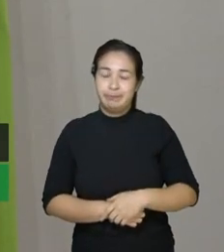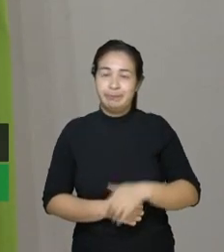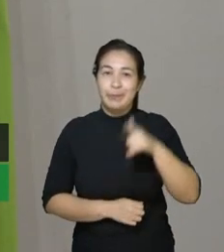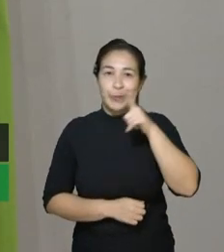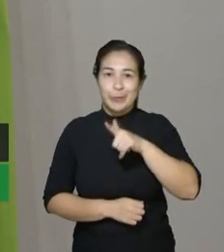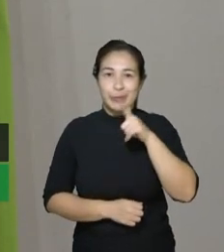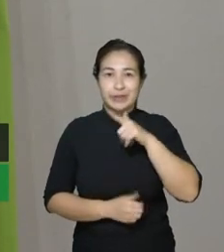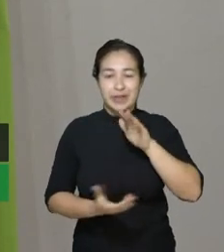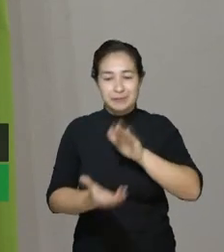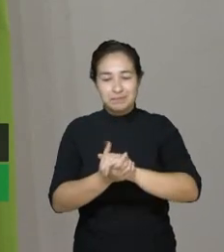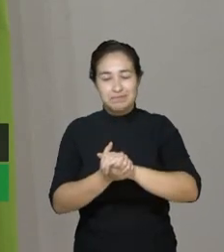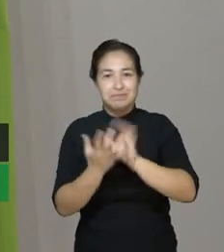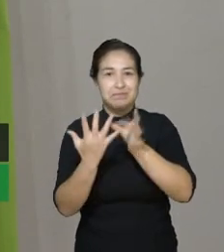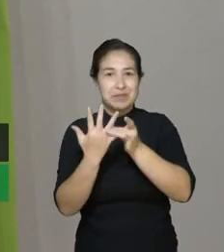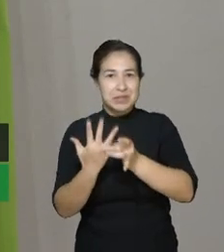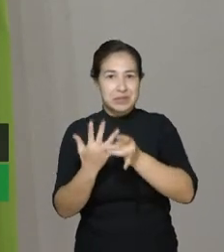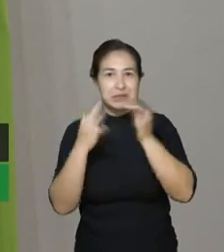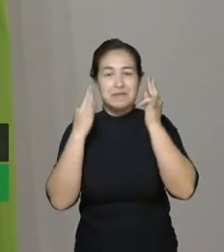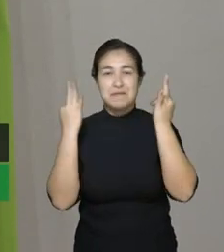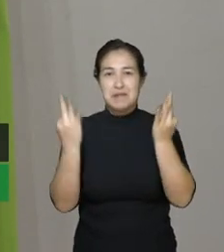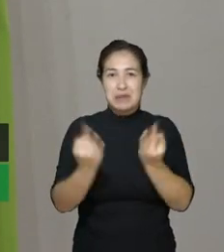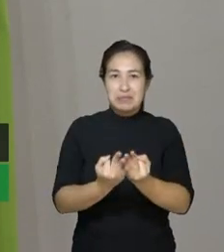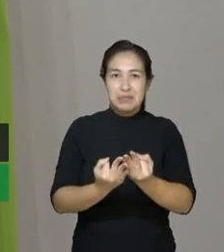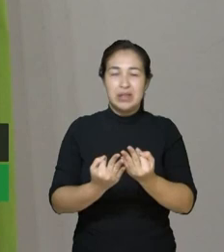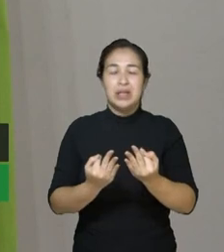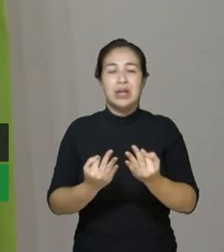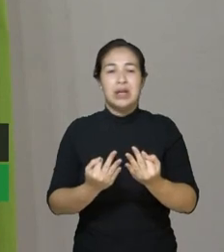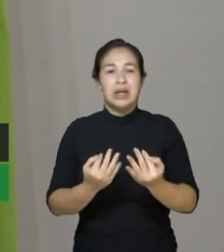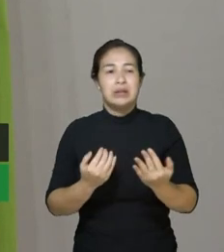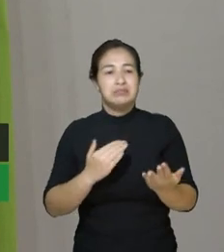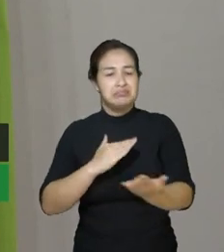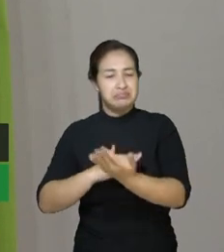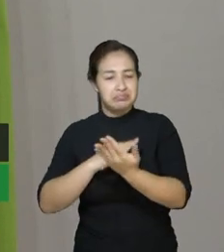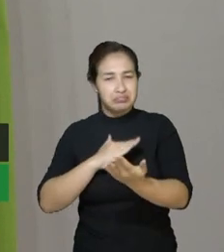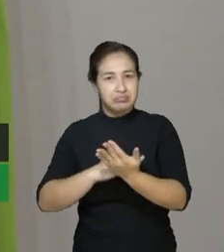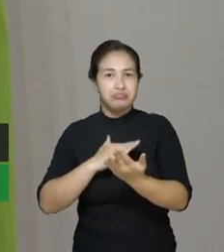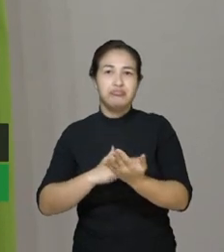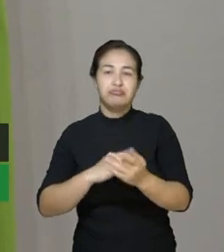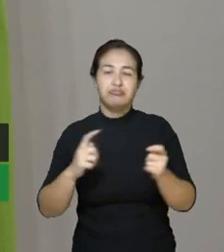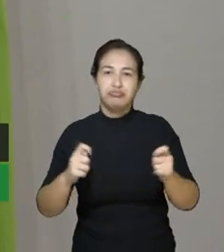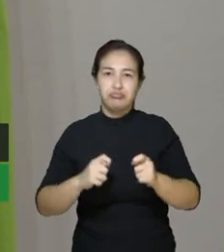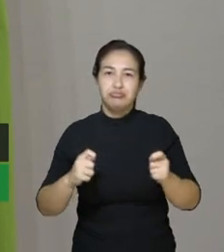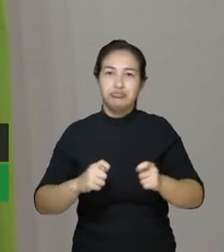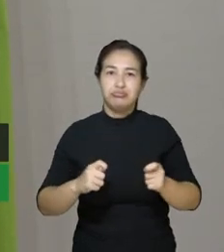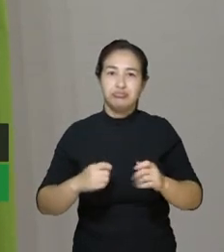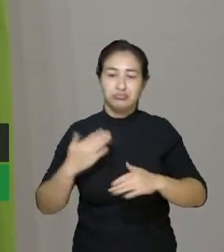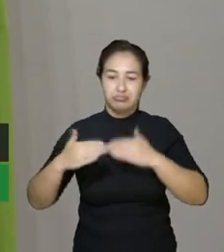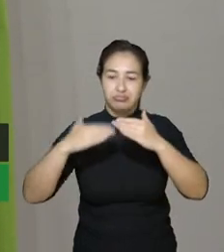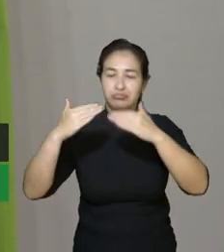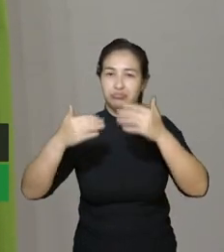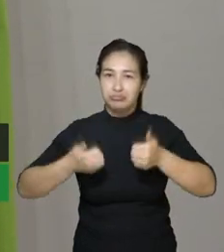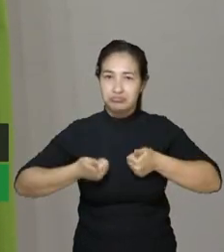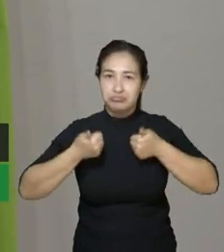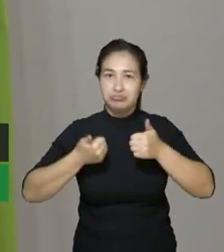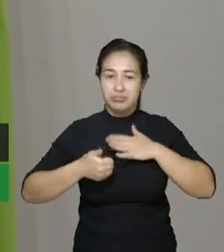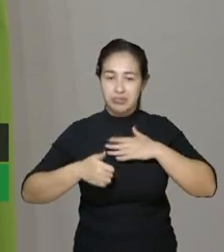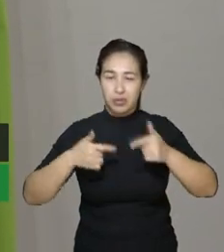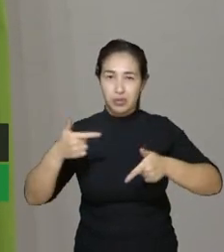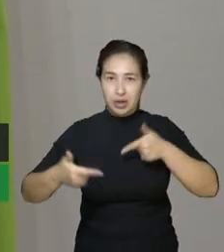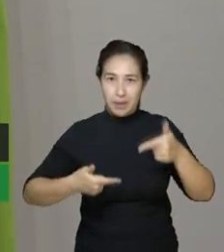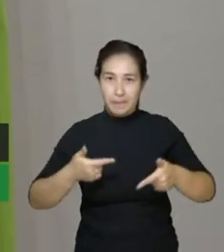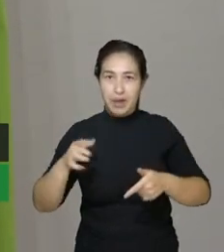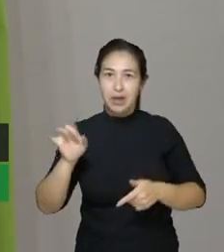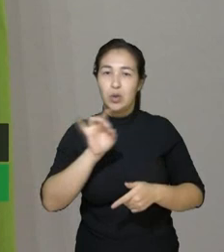um marido, uma família, sempre me dando o suporte e o apoio necessário para poder desenvolver bem o meu trabalho. A todos